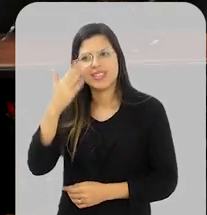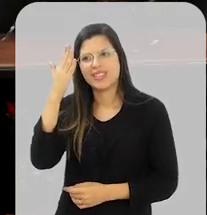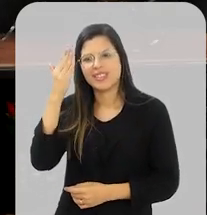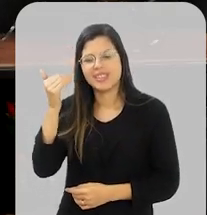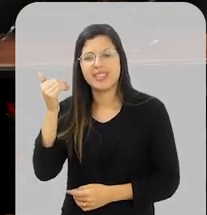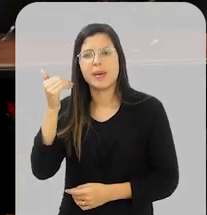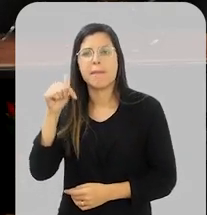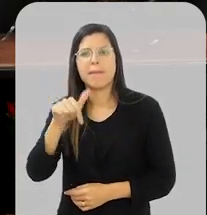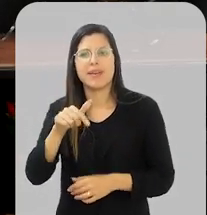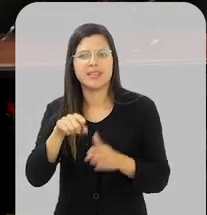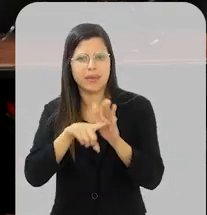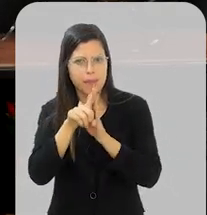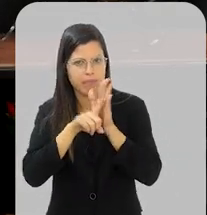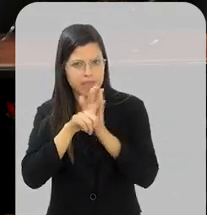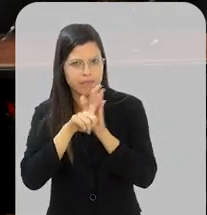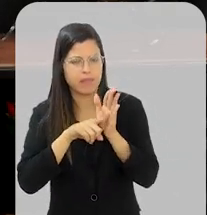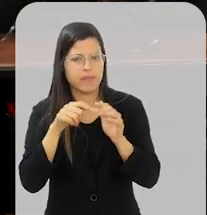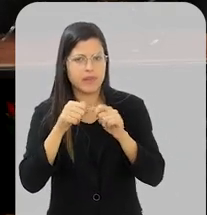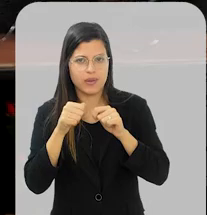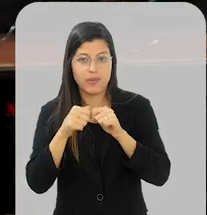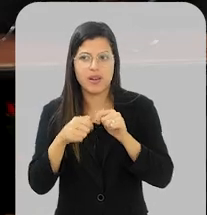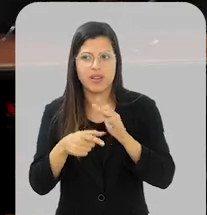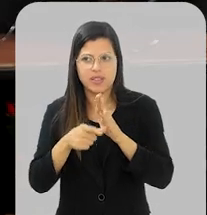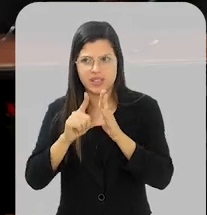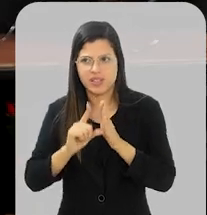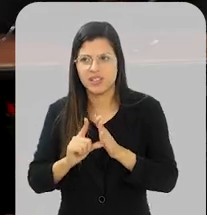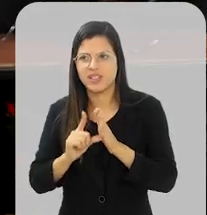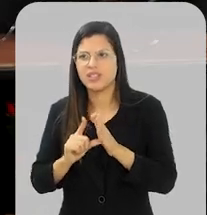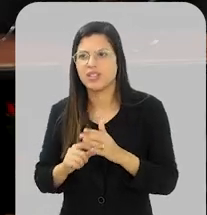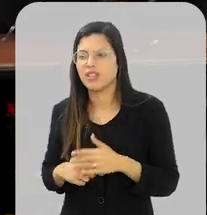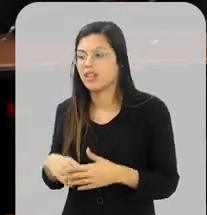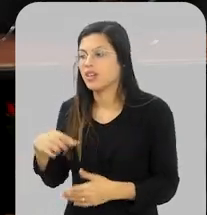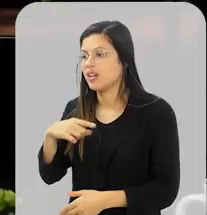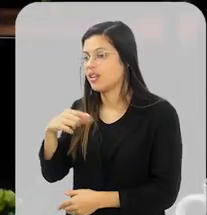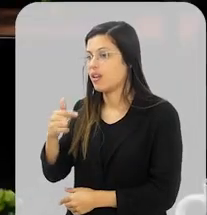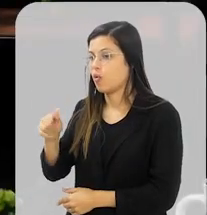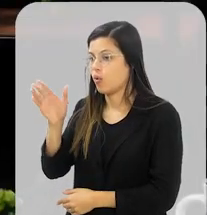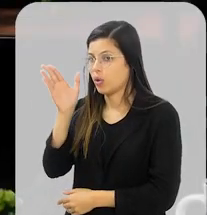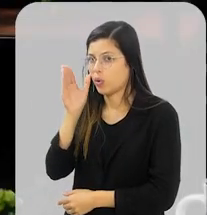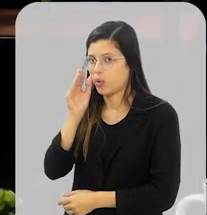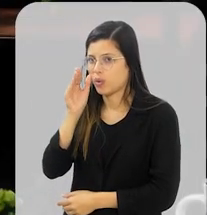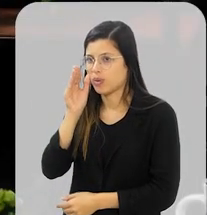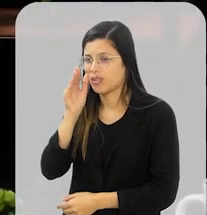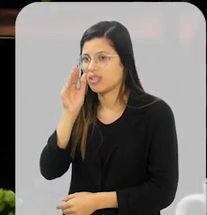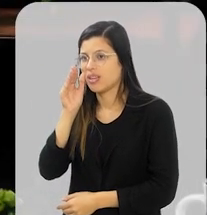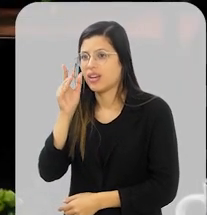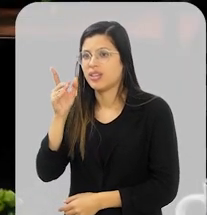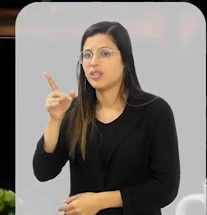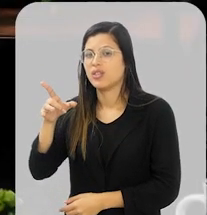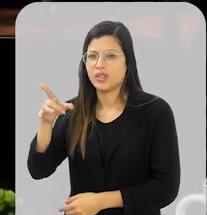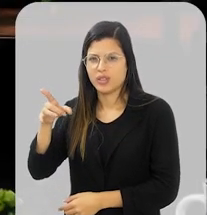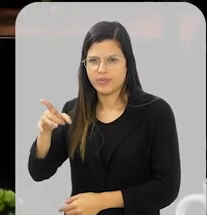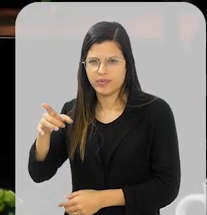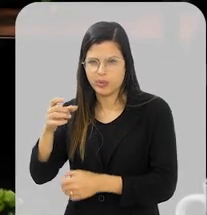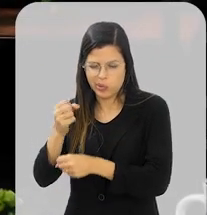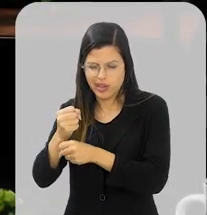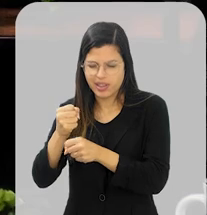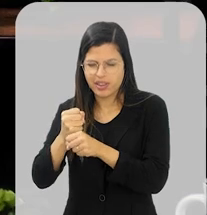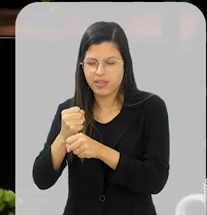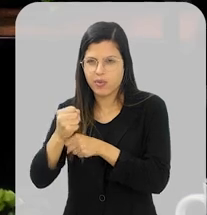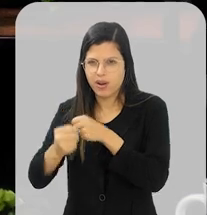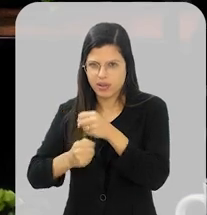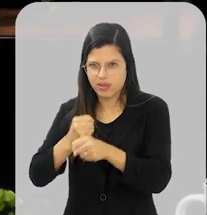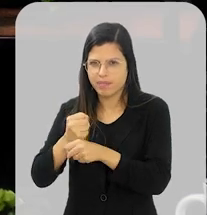de saber dessa pesquisa que você faz. E tem mais uma curiosidade. Na última